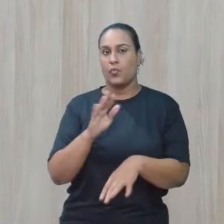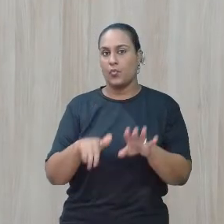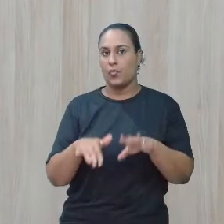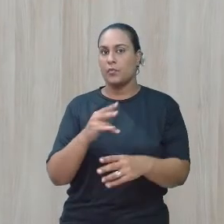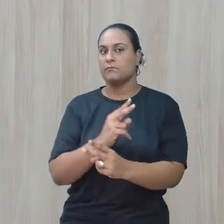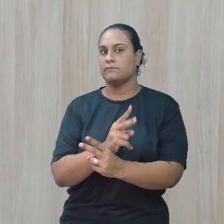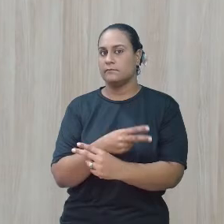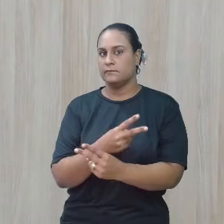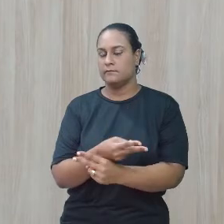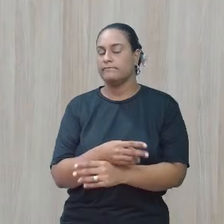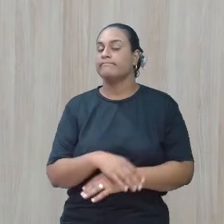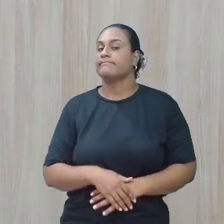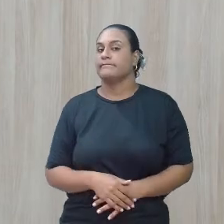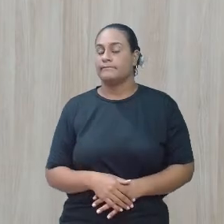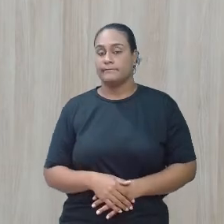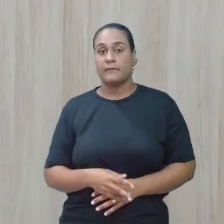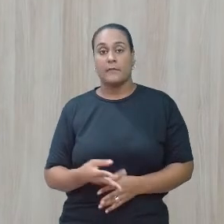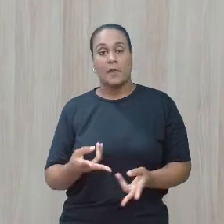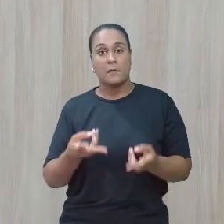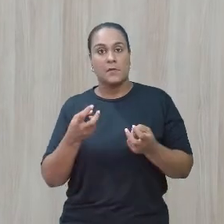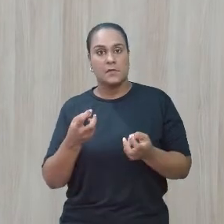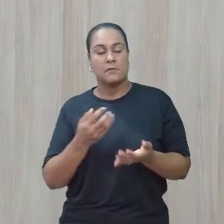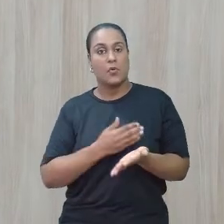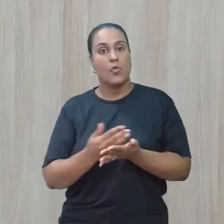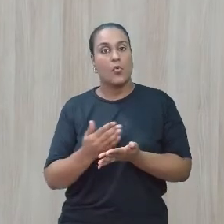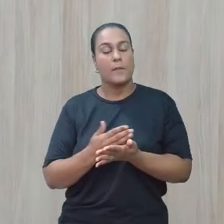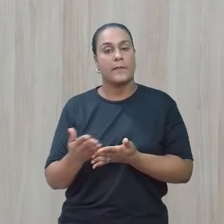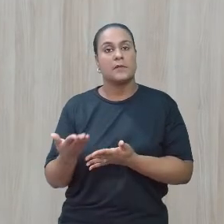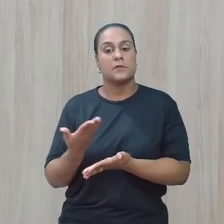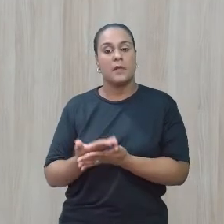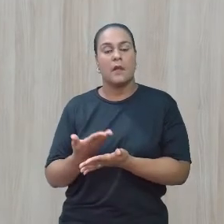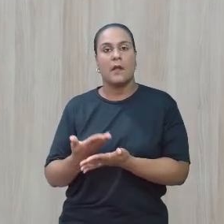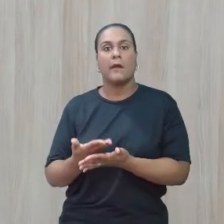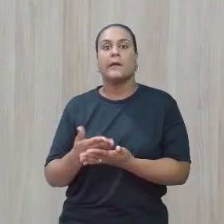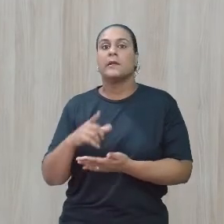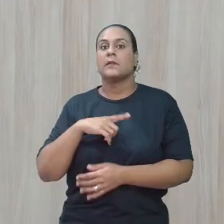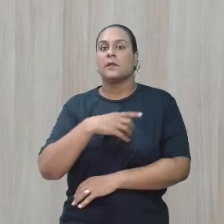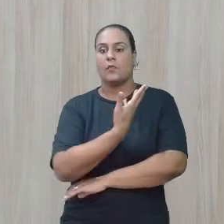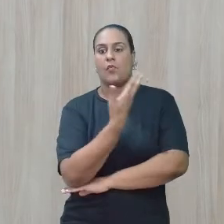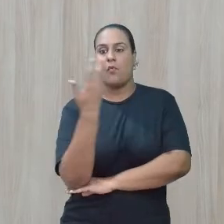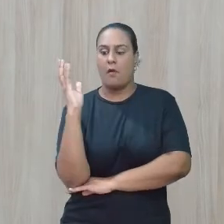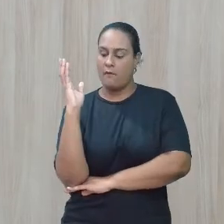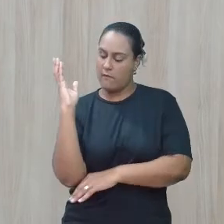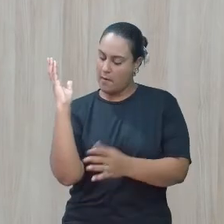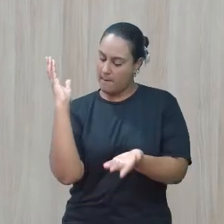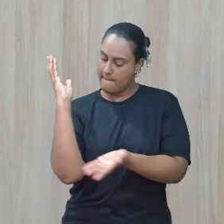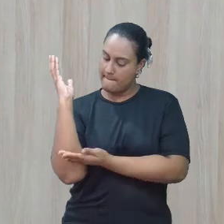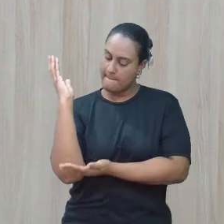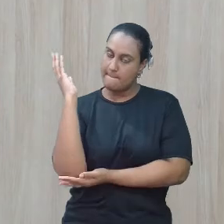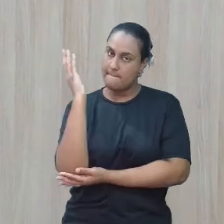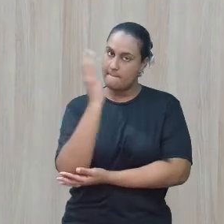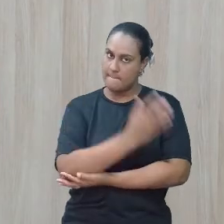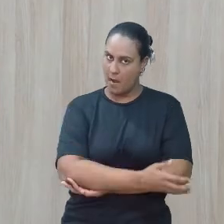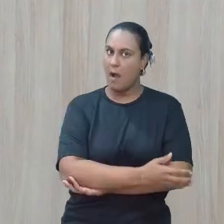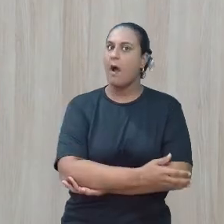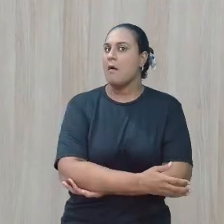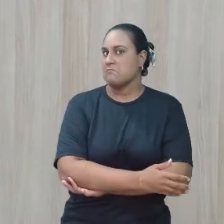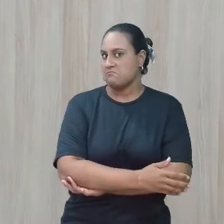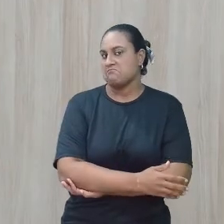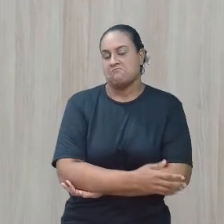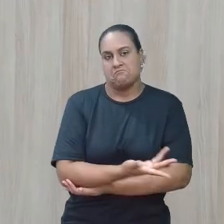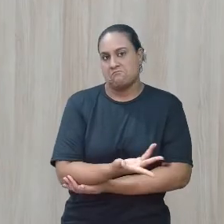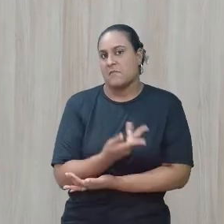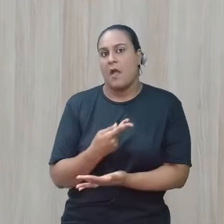gente viu no começo da aula um vídeo ali, né, onde tinha uma árvore arrancada que pode, né,